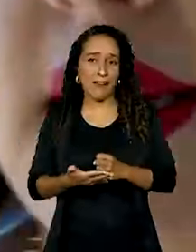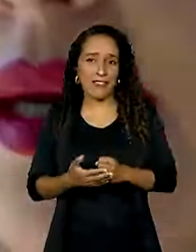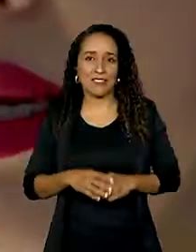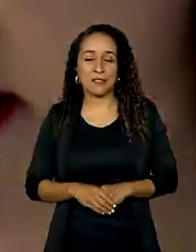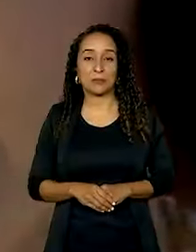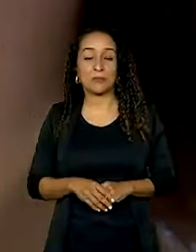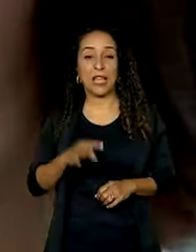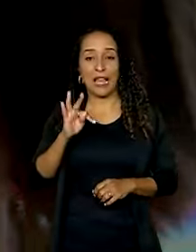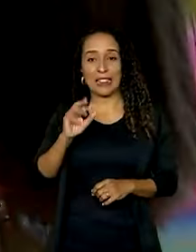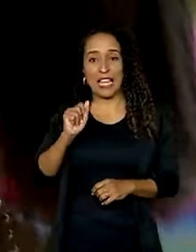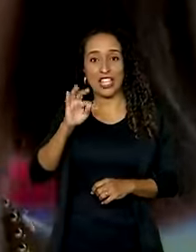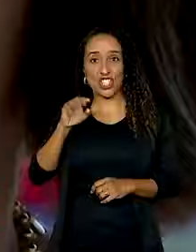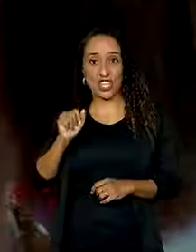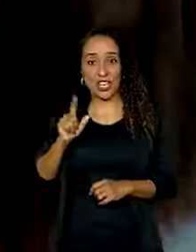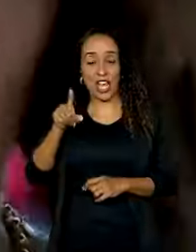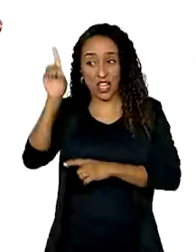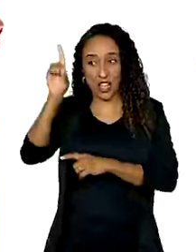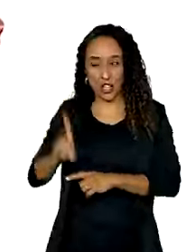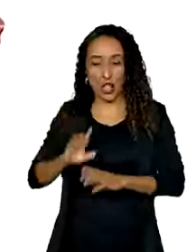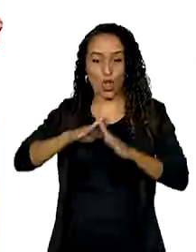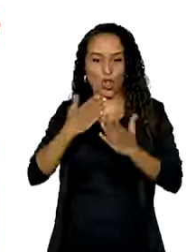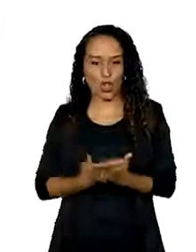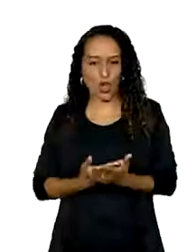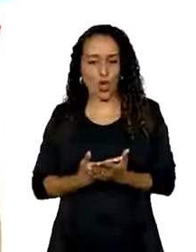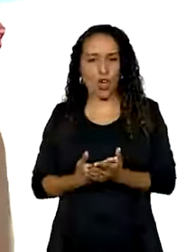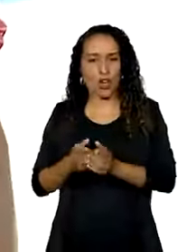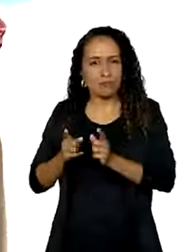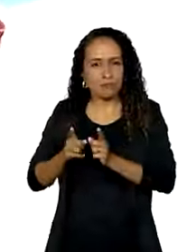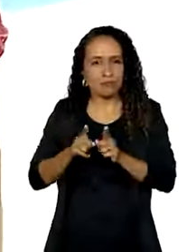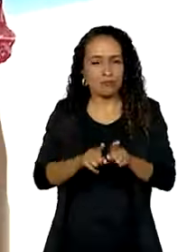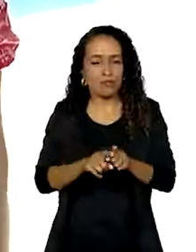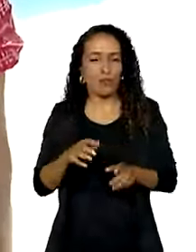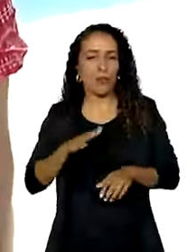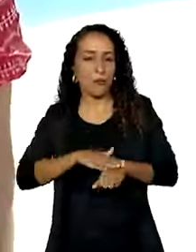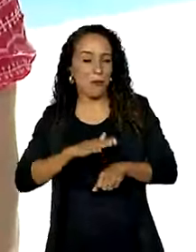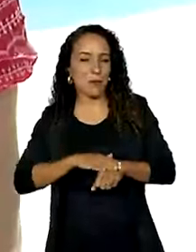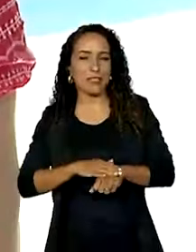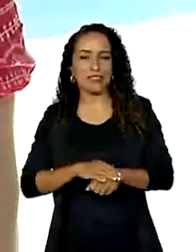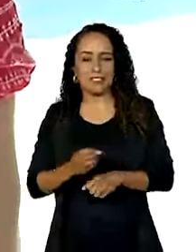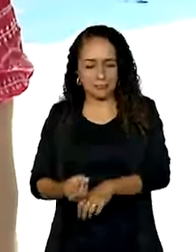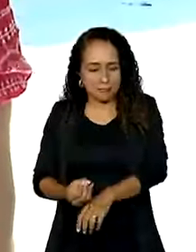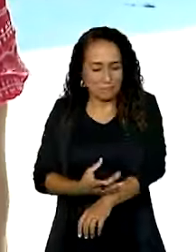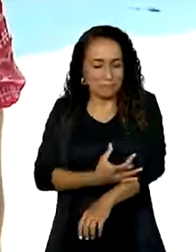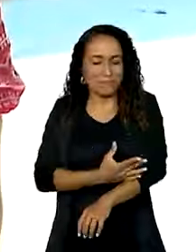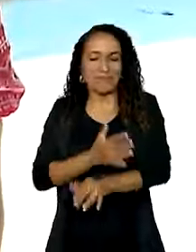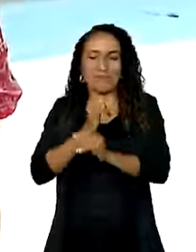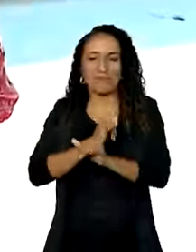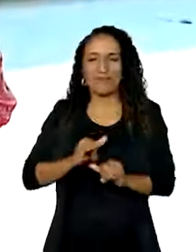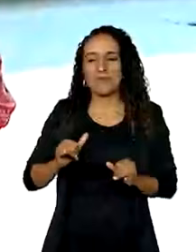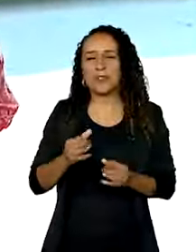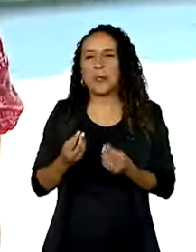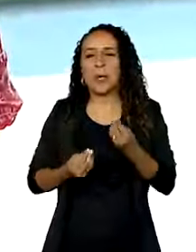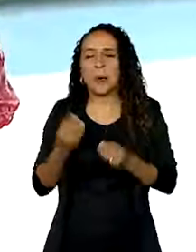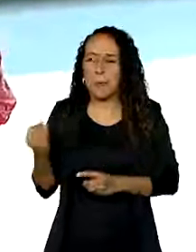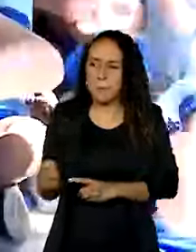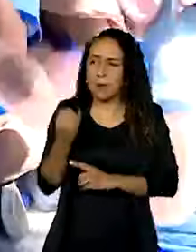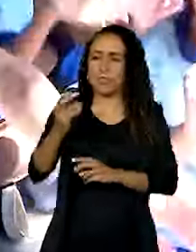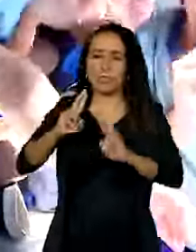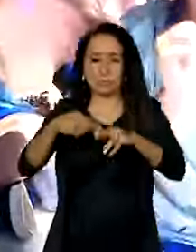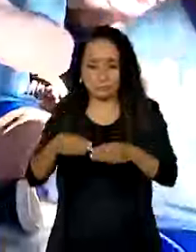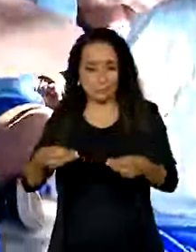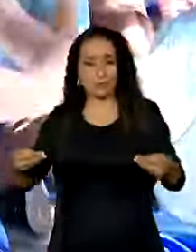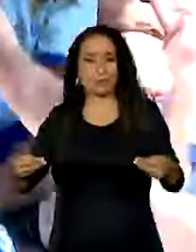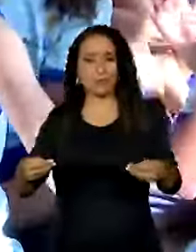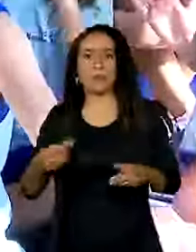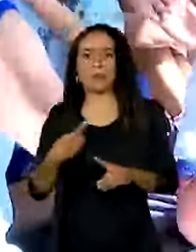A Tatiana é diretora da escola e acompanhou de perto o momento. Emocionada, contou sobre a importância desses presentes,